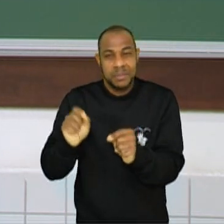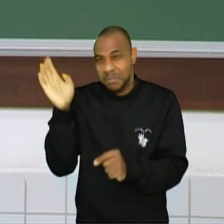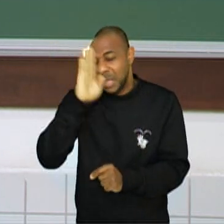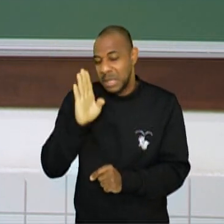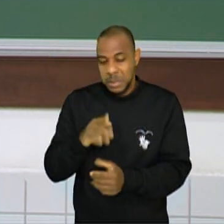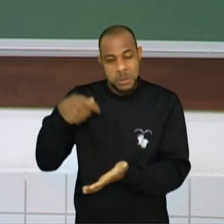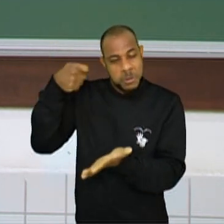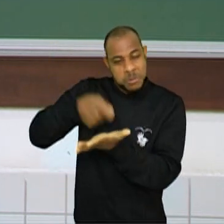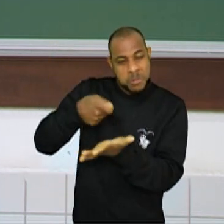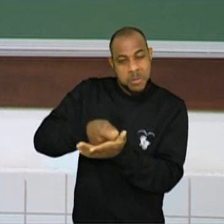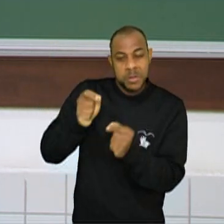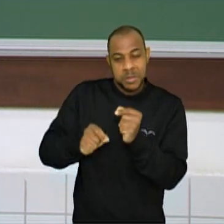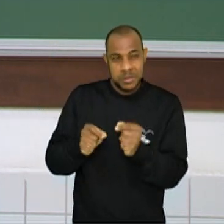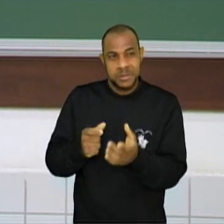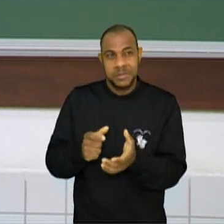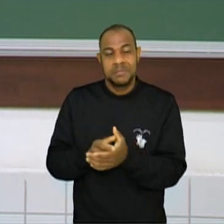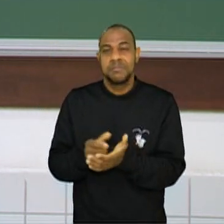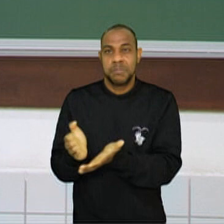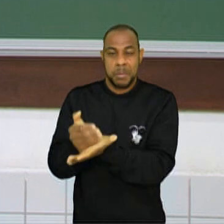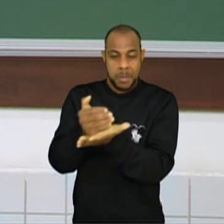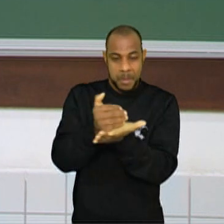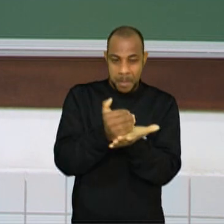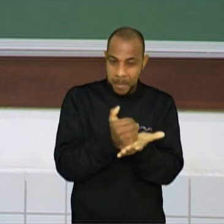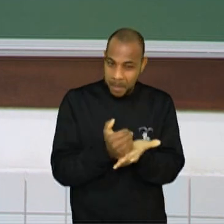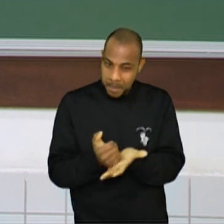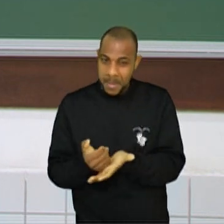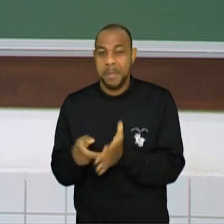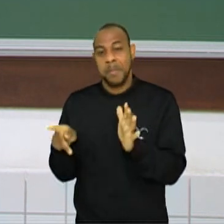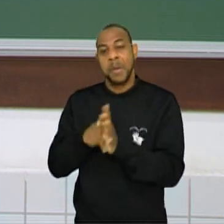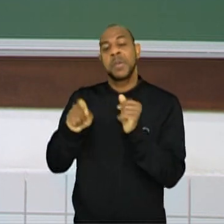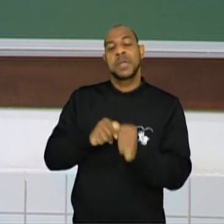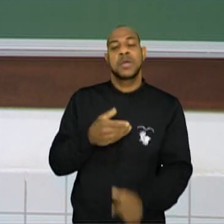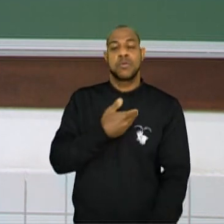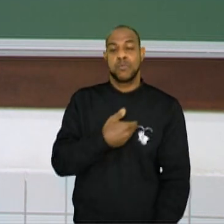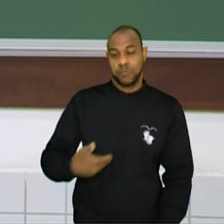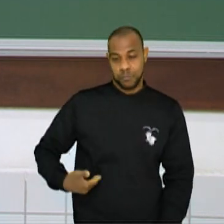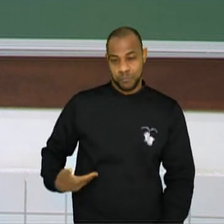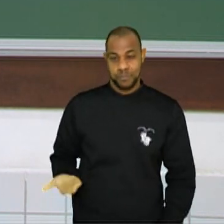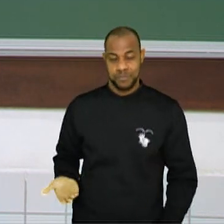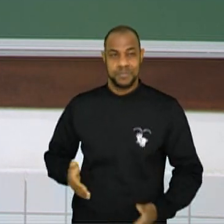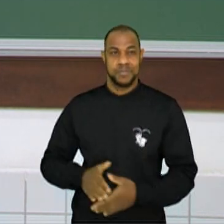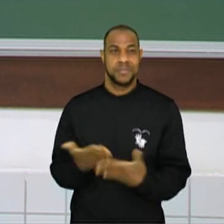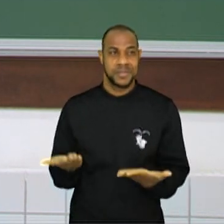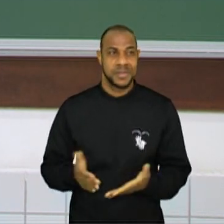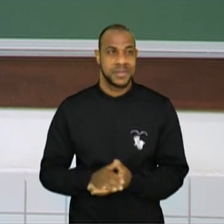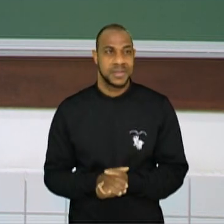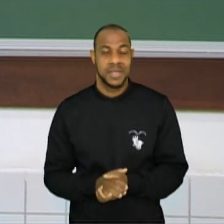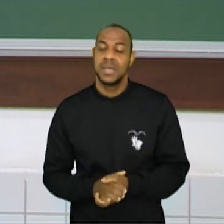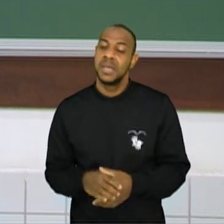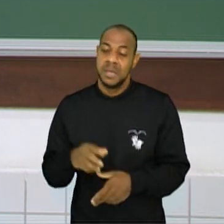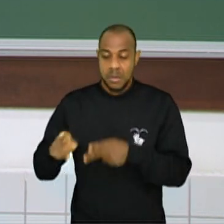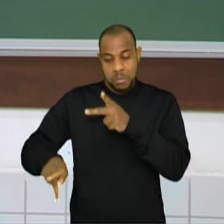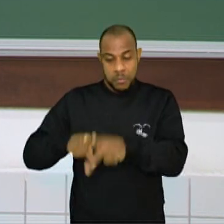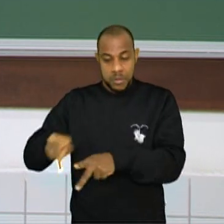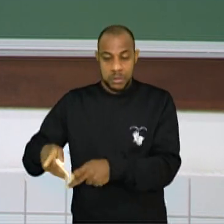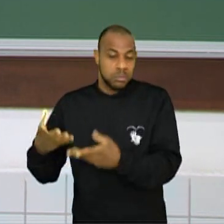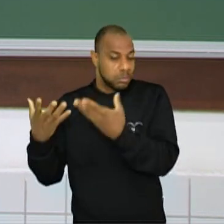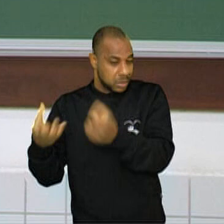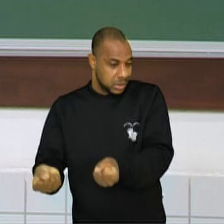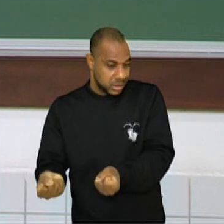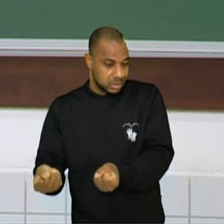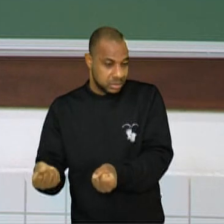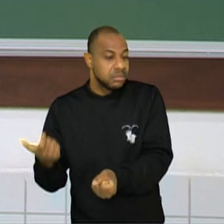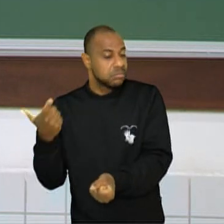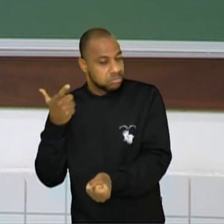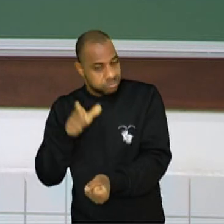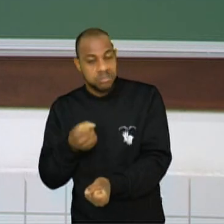brasileiro significa centavos arrecadados pelo governo. Então, medidas que favorecem a população podem favorecer mais